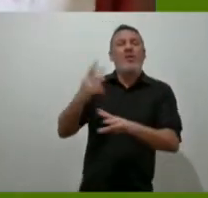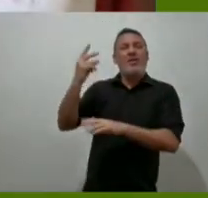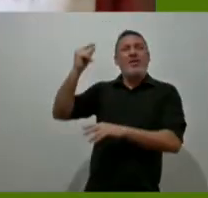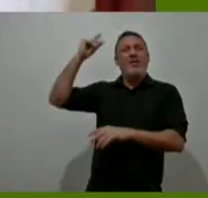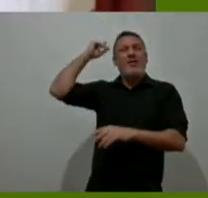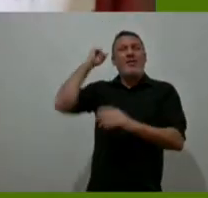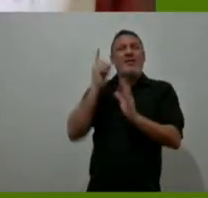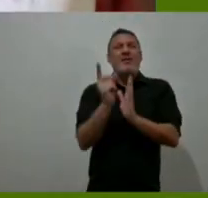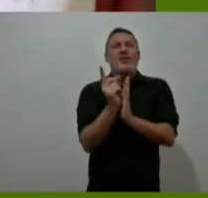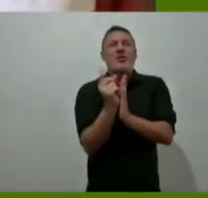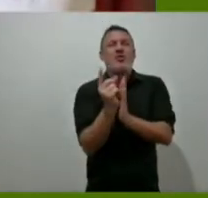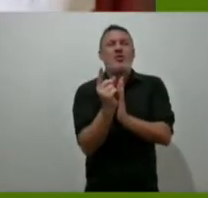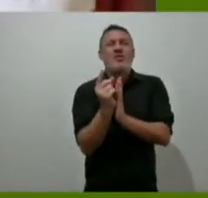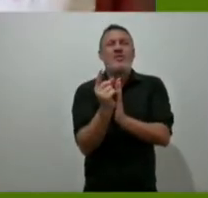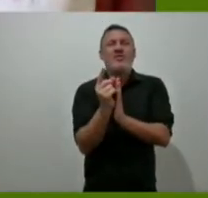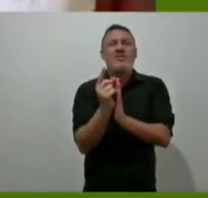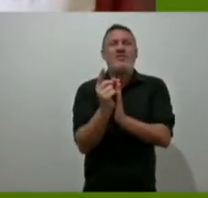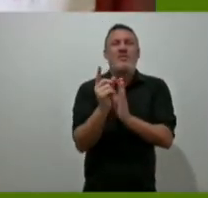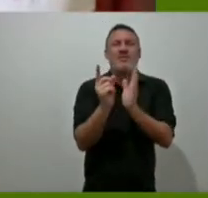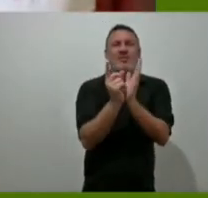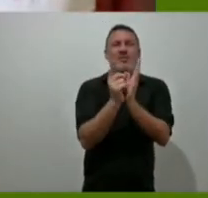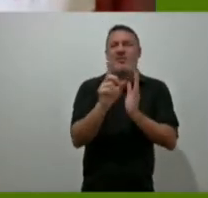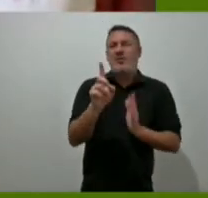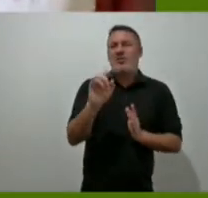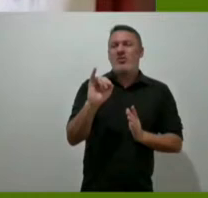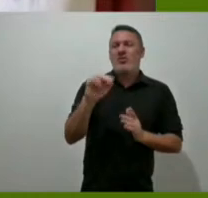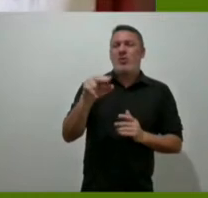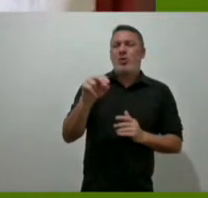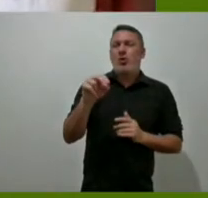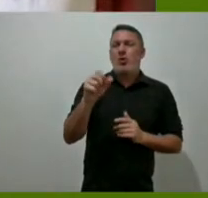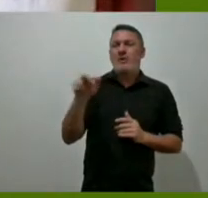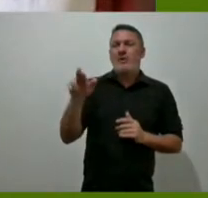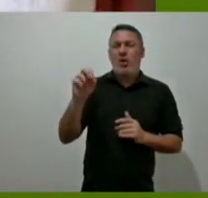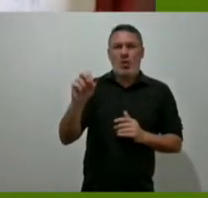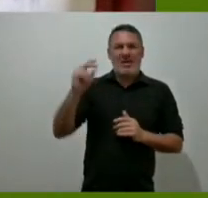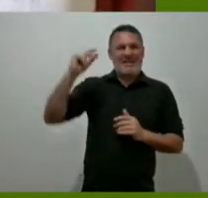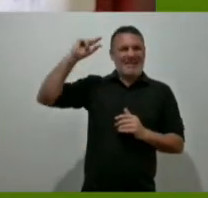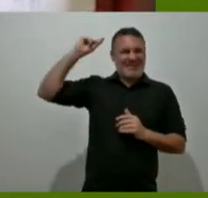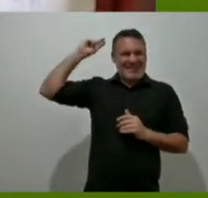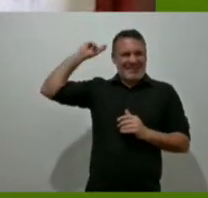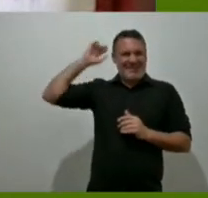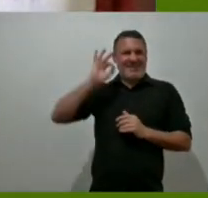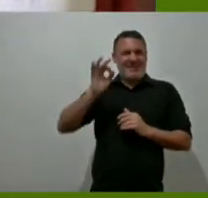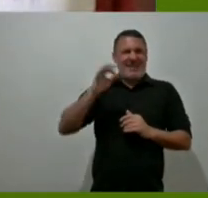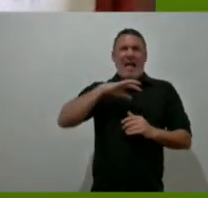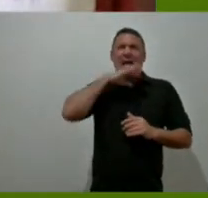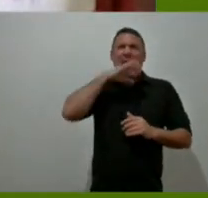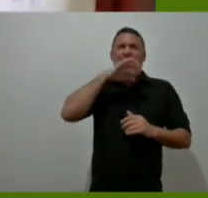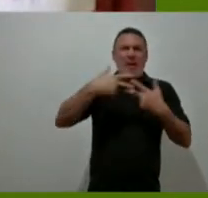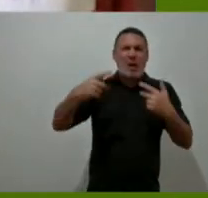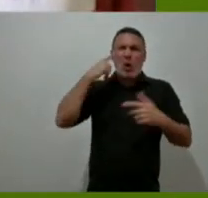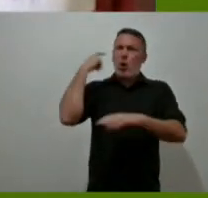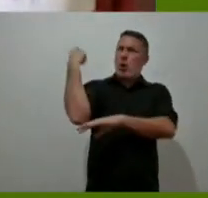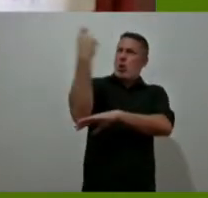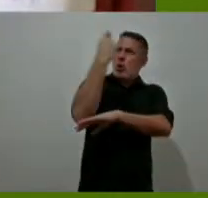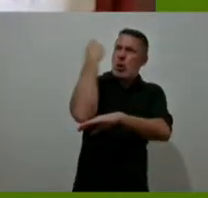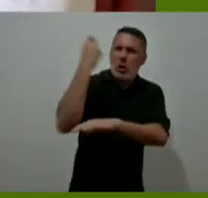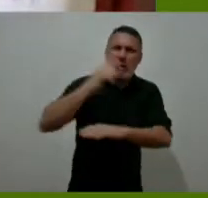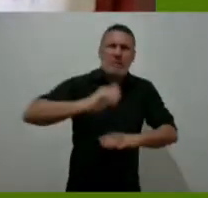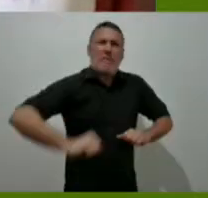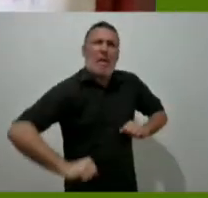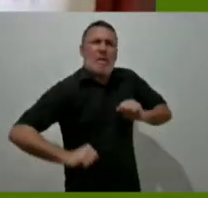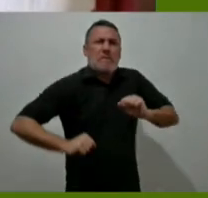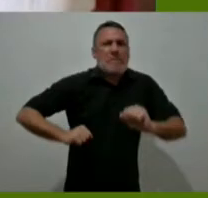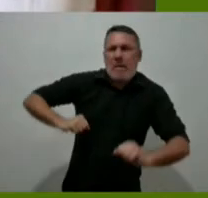100 milhões de anos. Eles duraram em torno de 150 milhões de anos, com aquela potência física toda. Eles desapareceram.